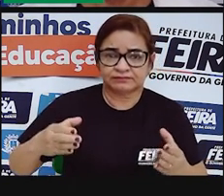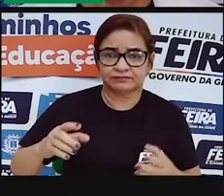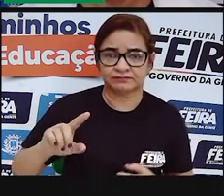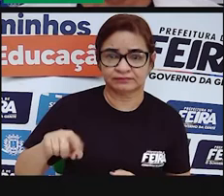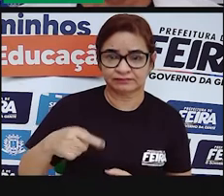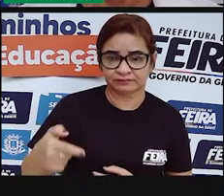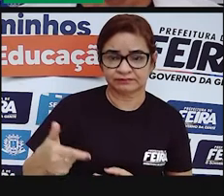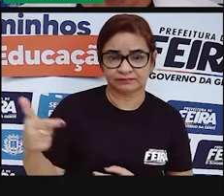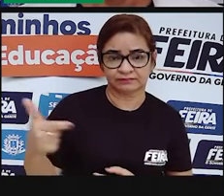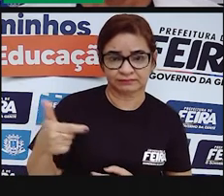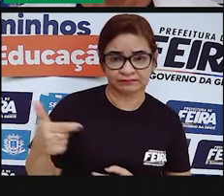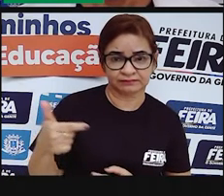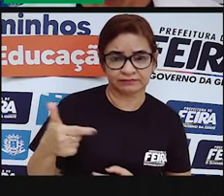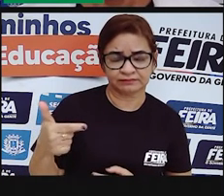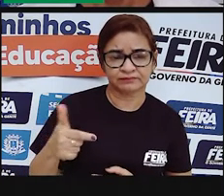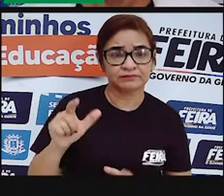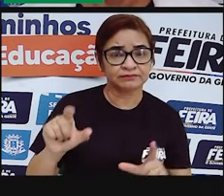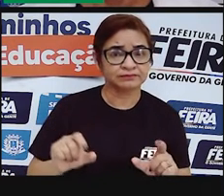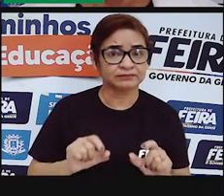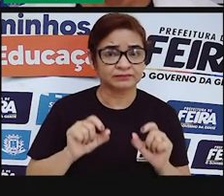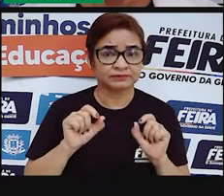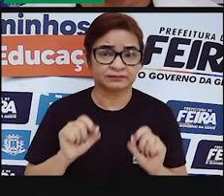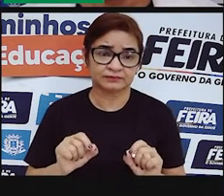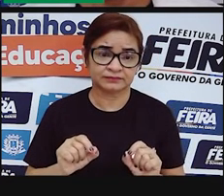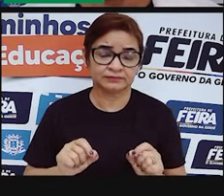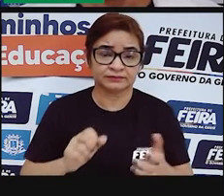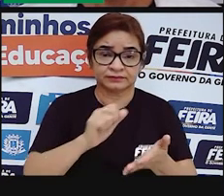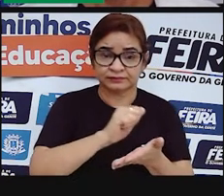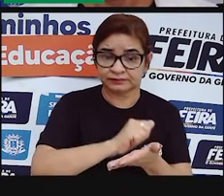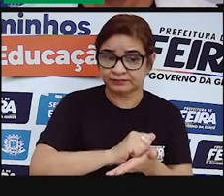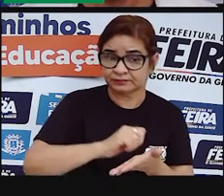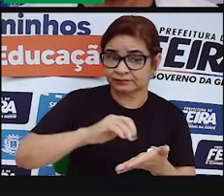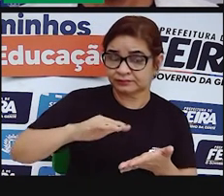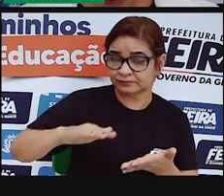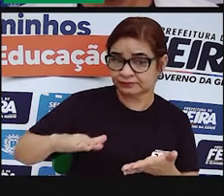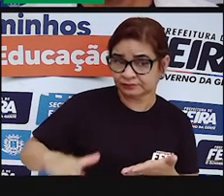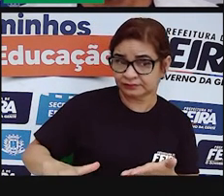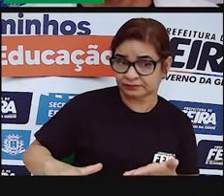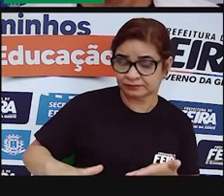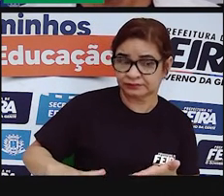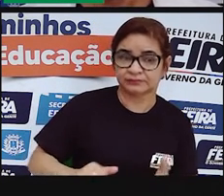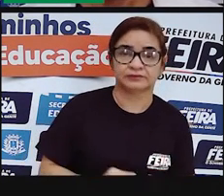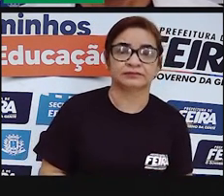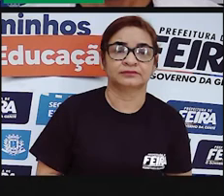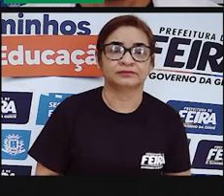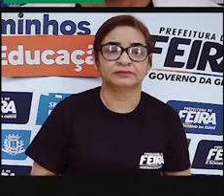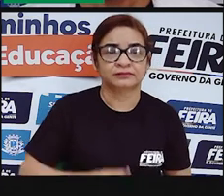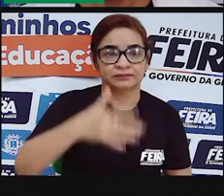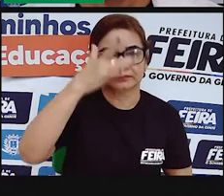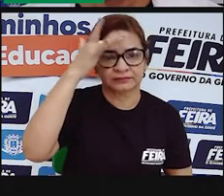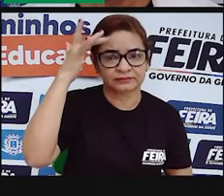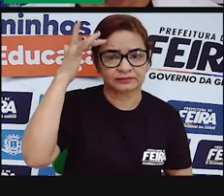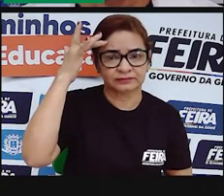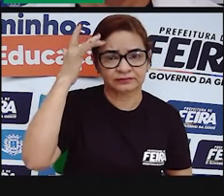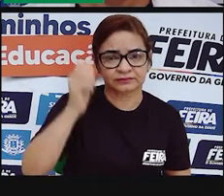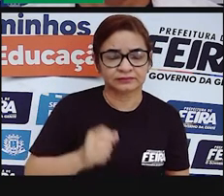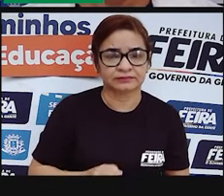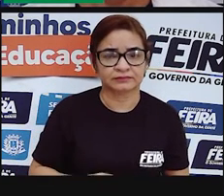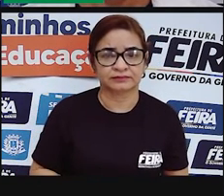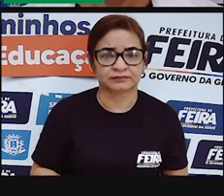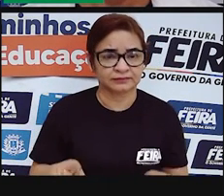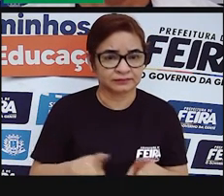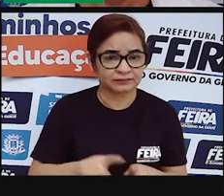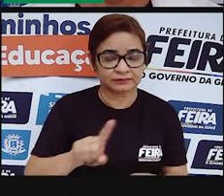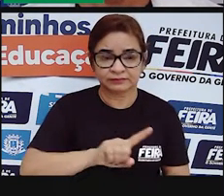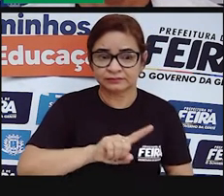o exagero. Depois, prosopopeia. Prosopopeia também é uma expressão fácil de se compreender, uma figura de